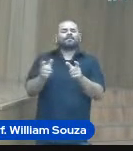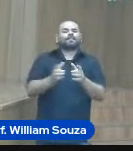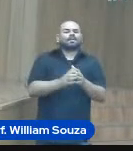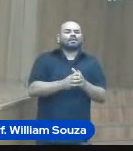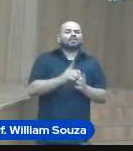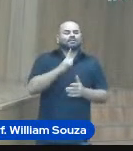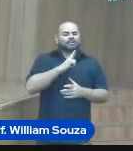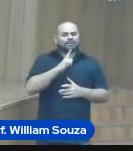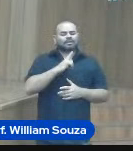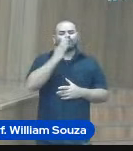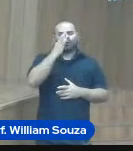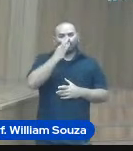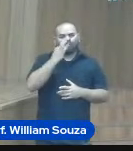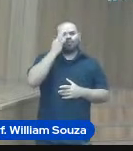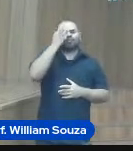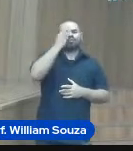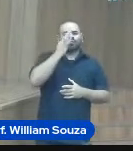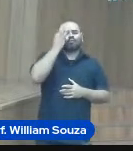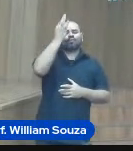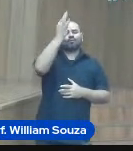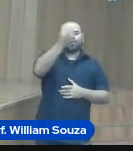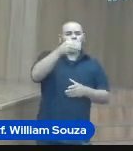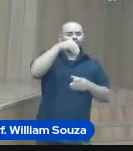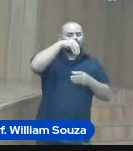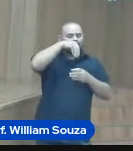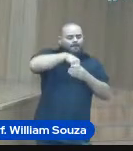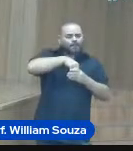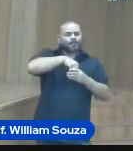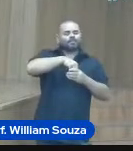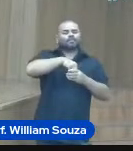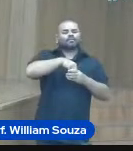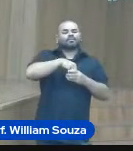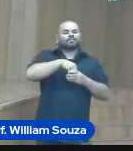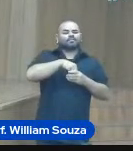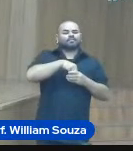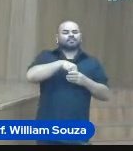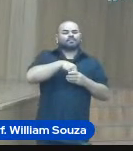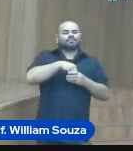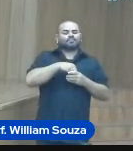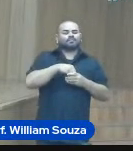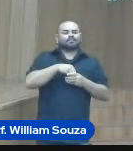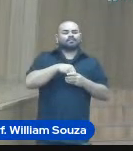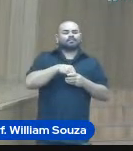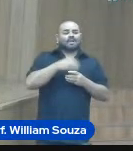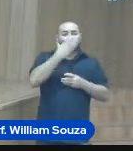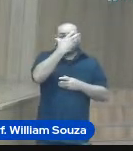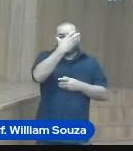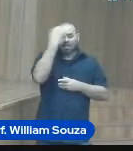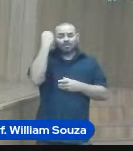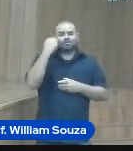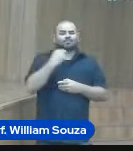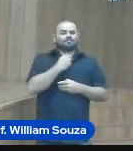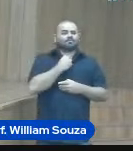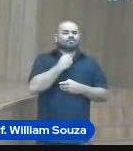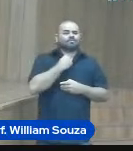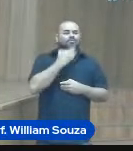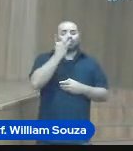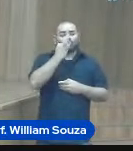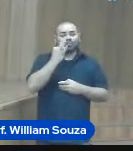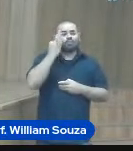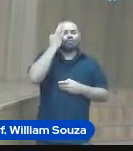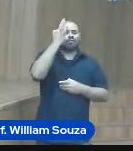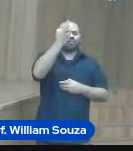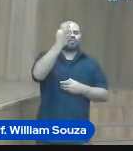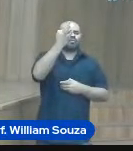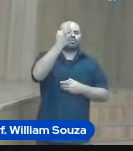futuro dentro de vocês. E a gente não pode esquecer desse futuro.